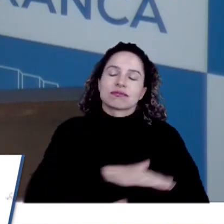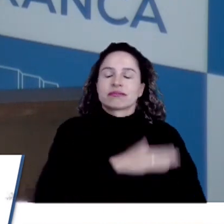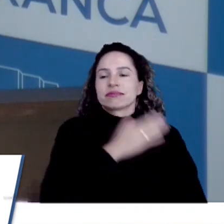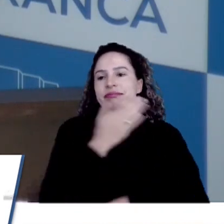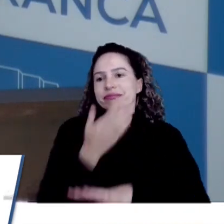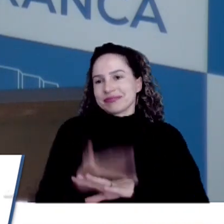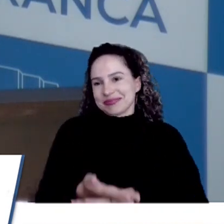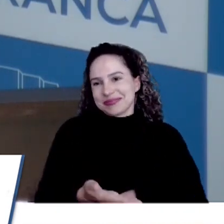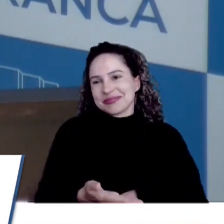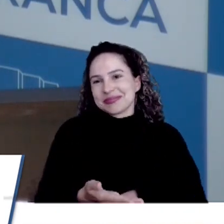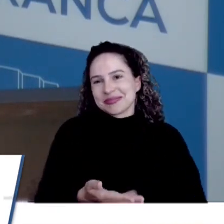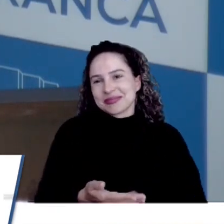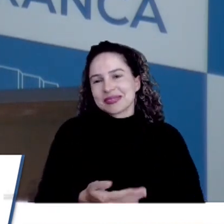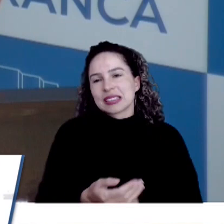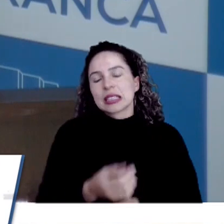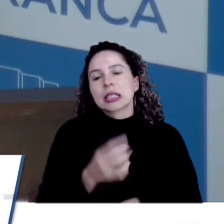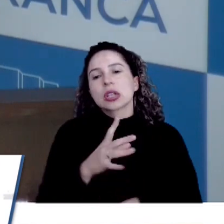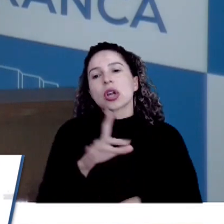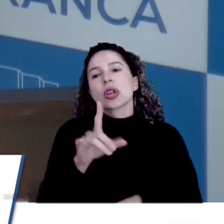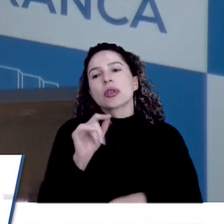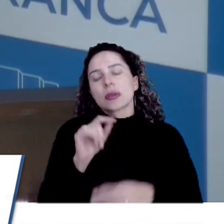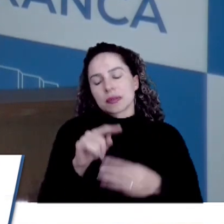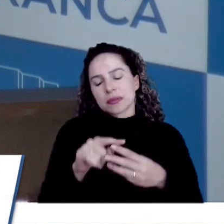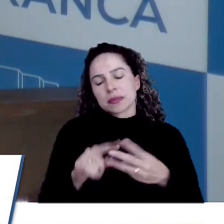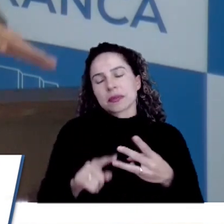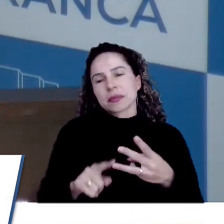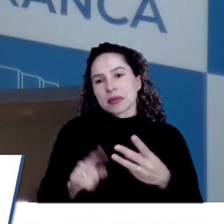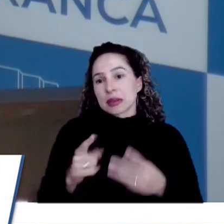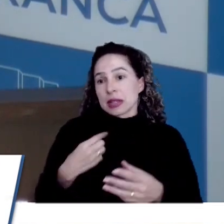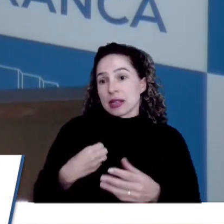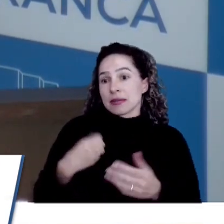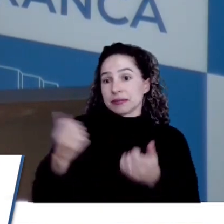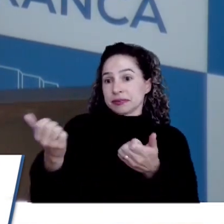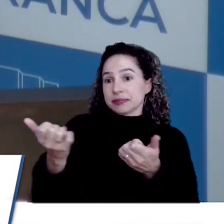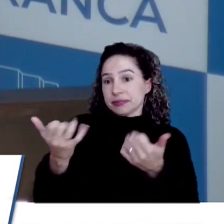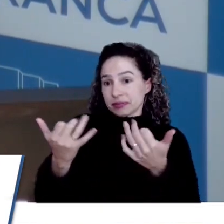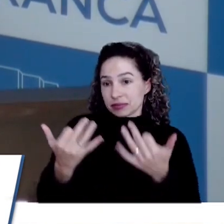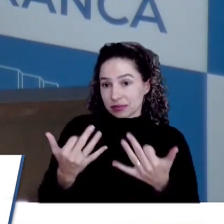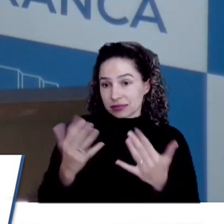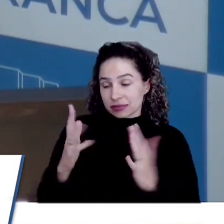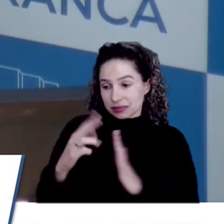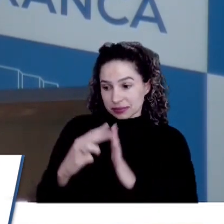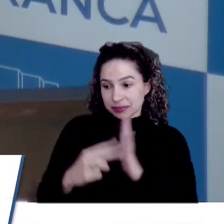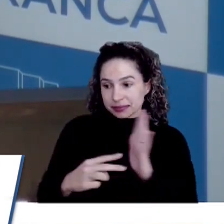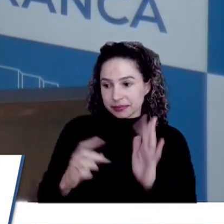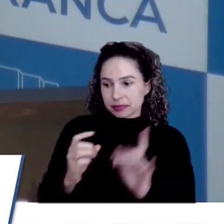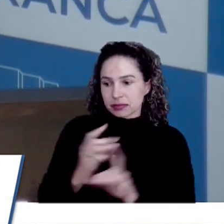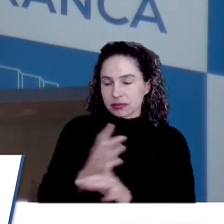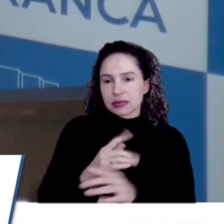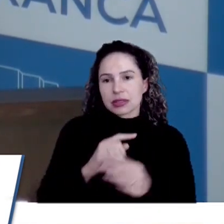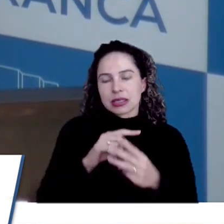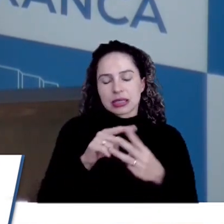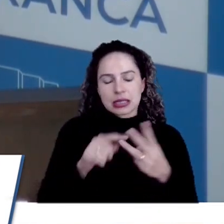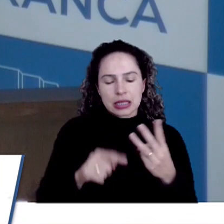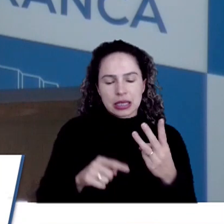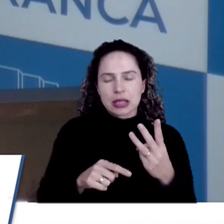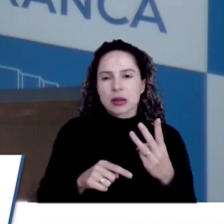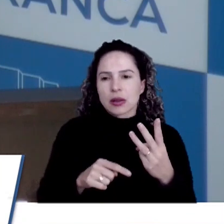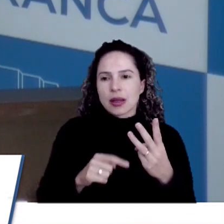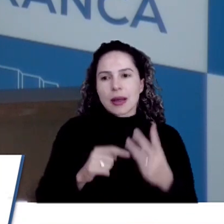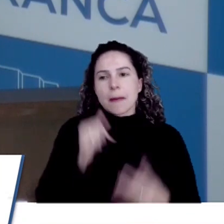Eu só queria salientar três coisas, depois da biografia apresentada, três coisas da minha